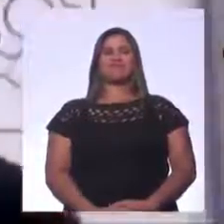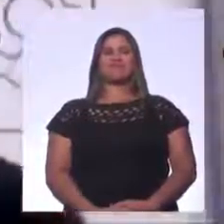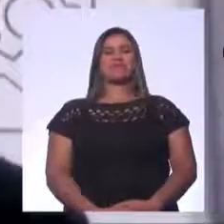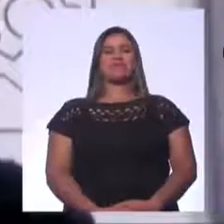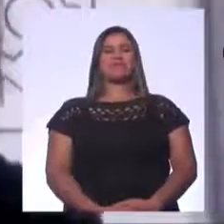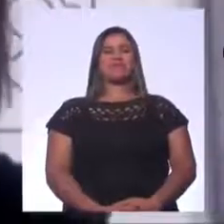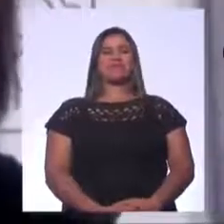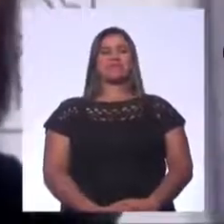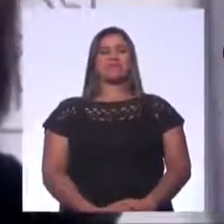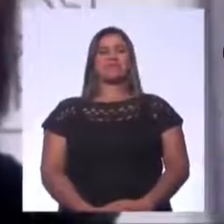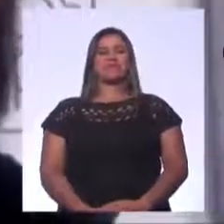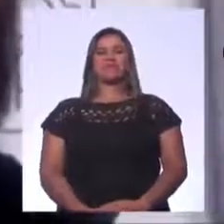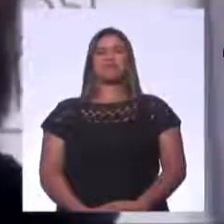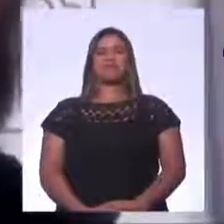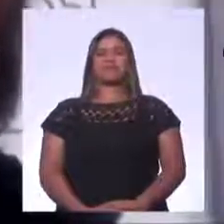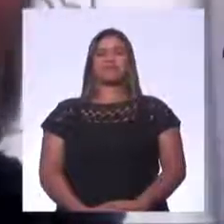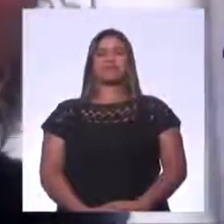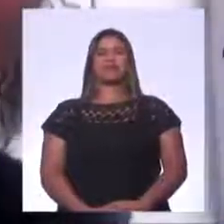Ele